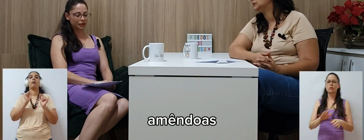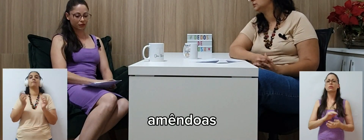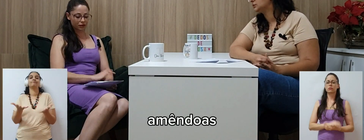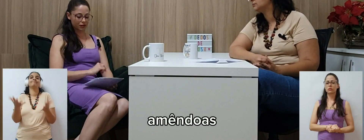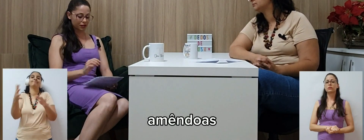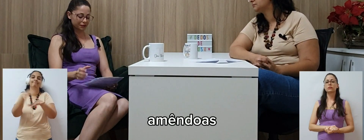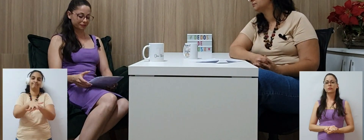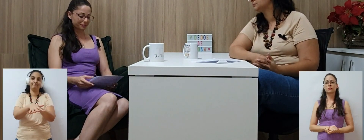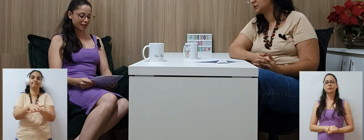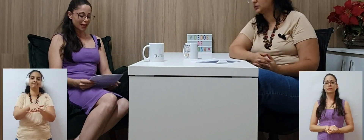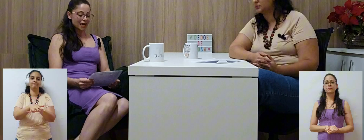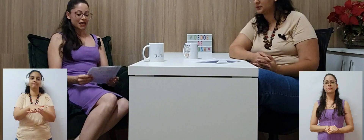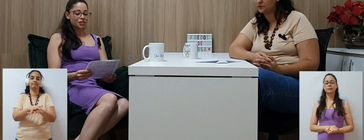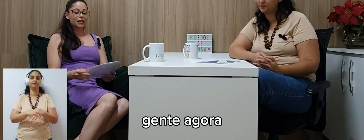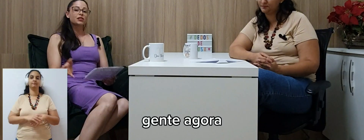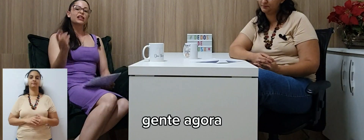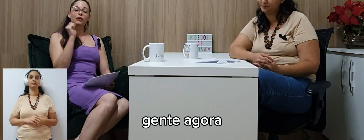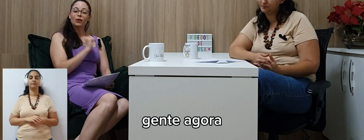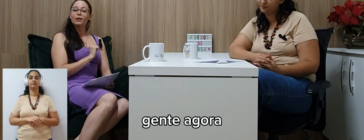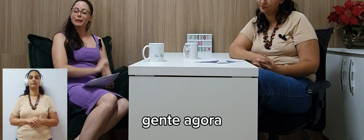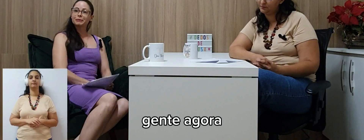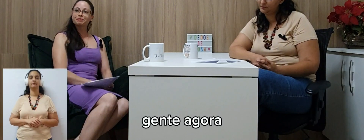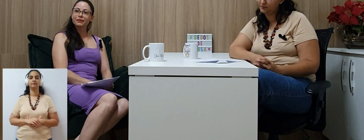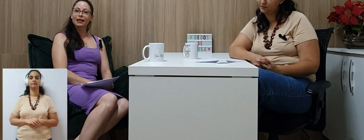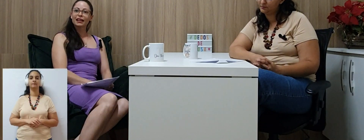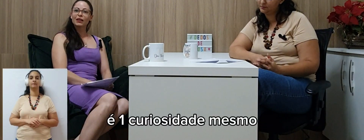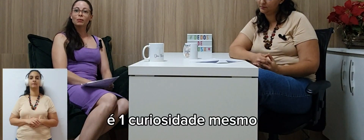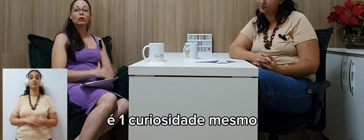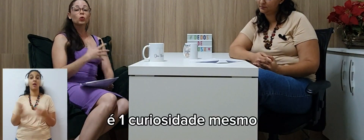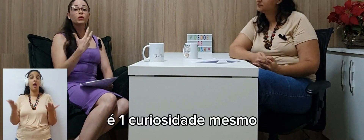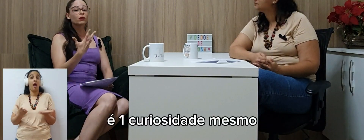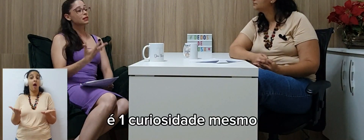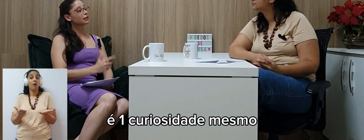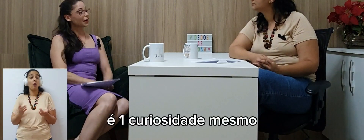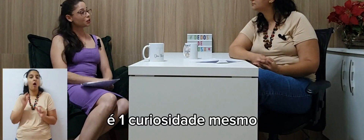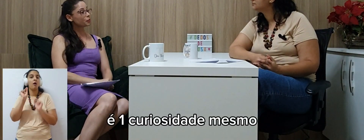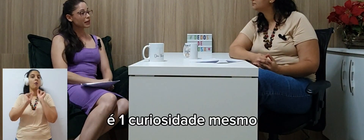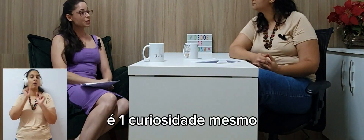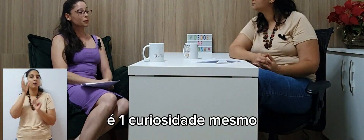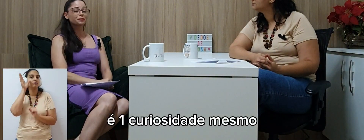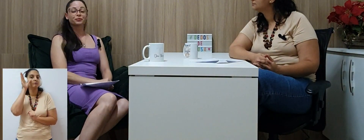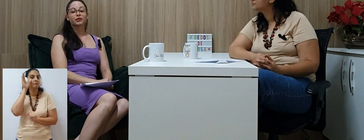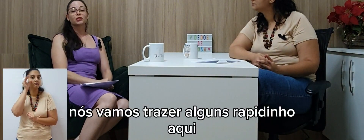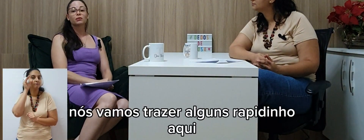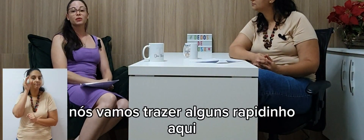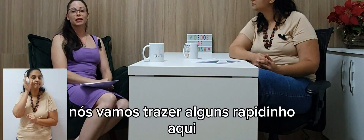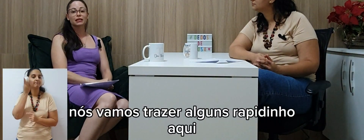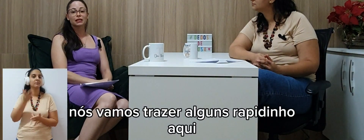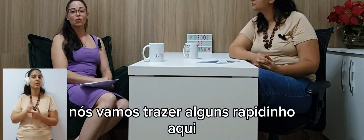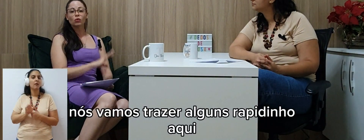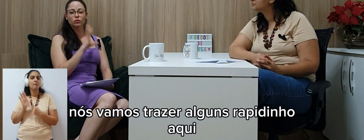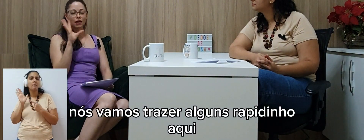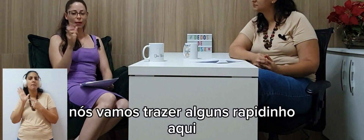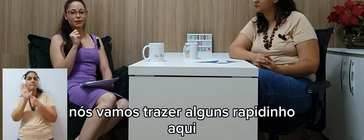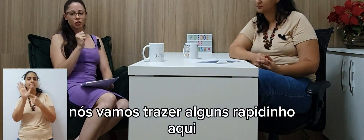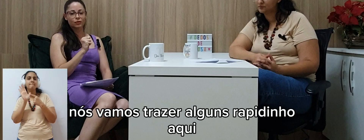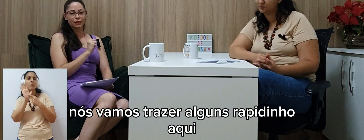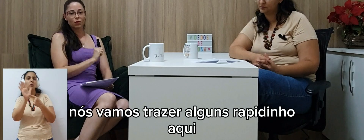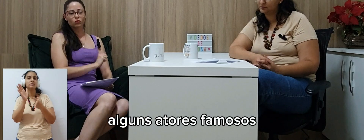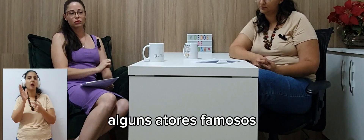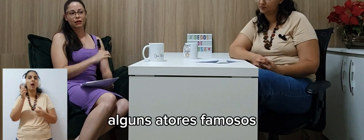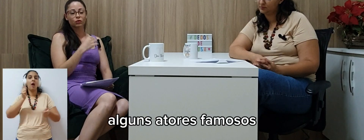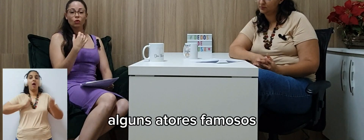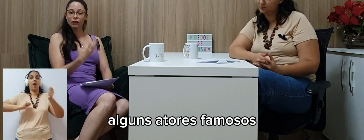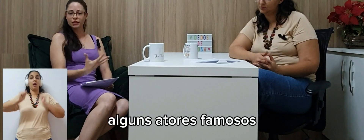né, amiga? Isso. Nossa. Gente, agora, uma curiosidade mesmo. Nós vamos trazer alguns, rapidinho